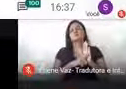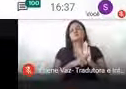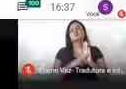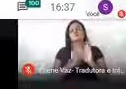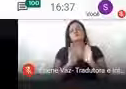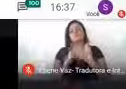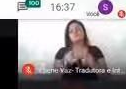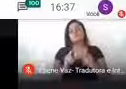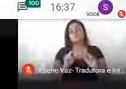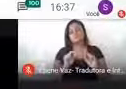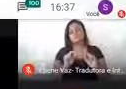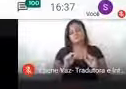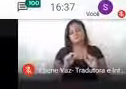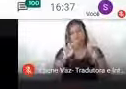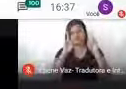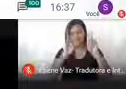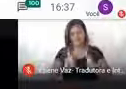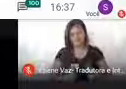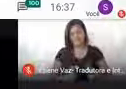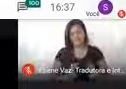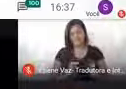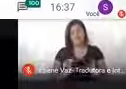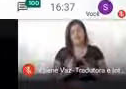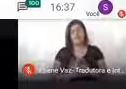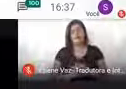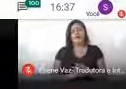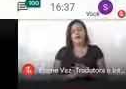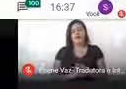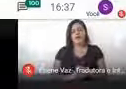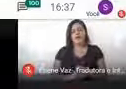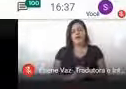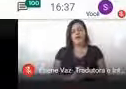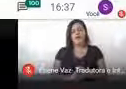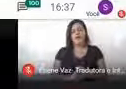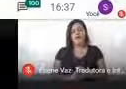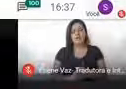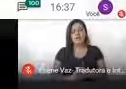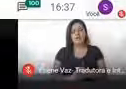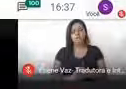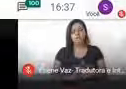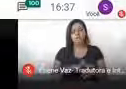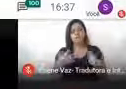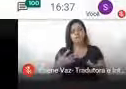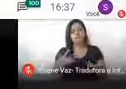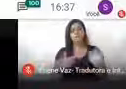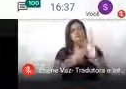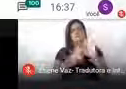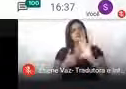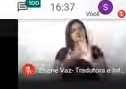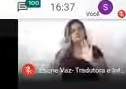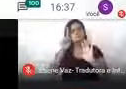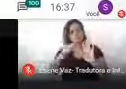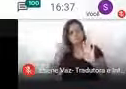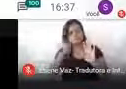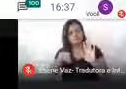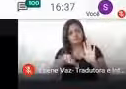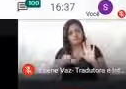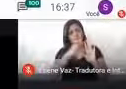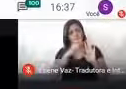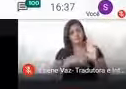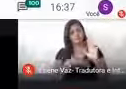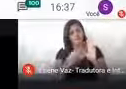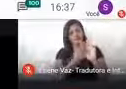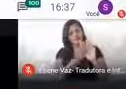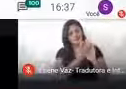interessados nessas questões. Então, eu trouxe aqui uma lista para vocês verem que são várias